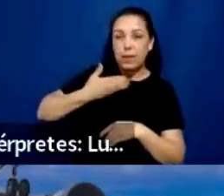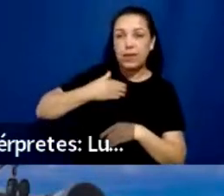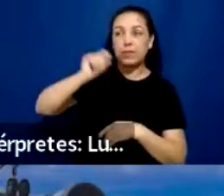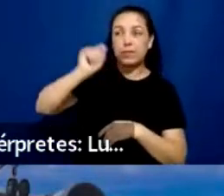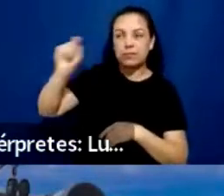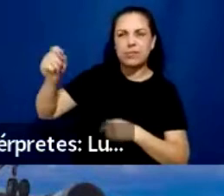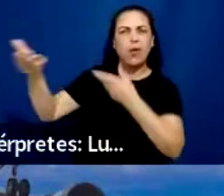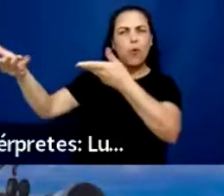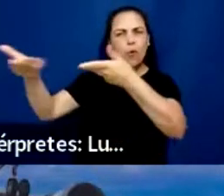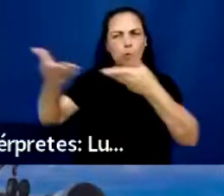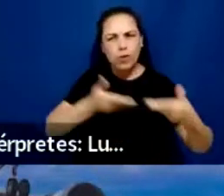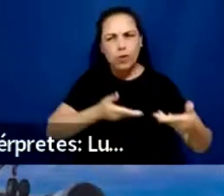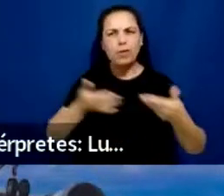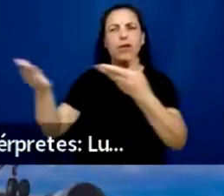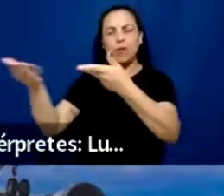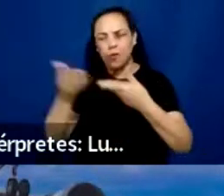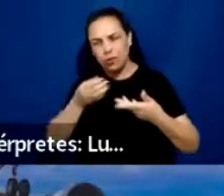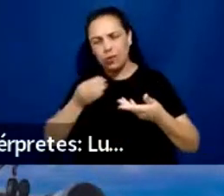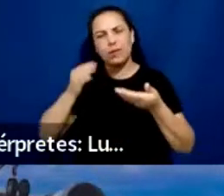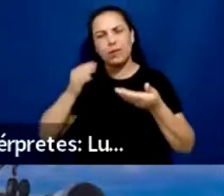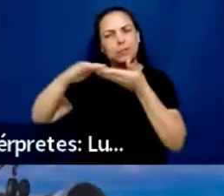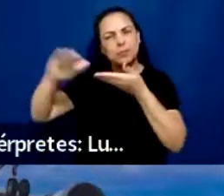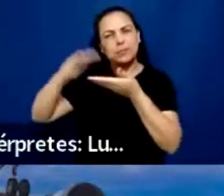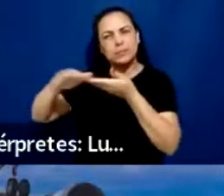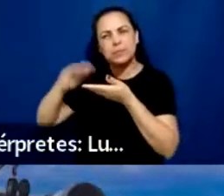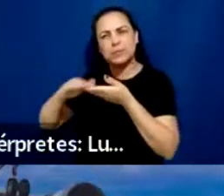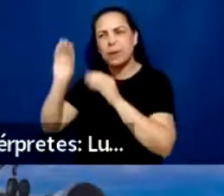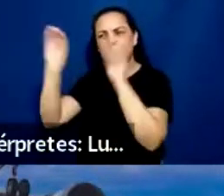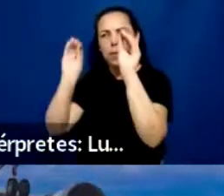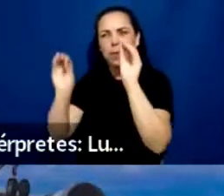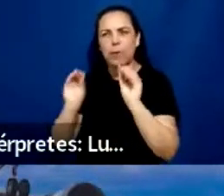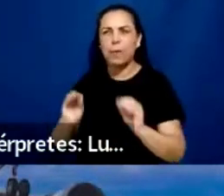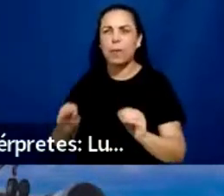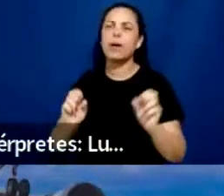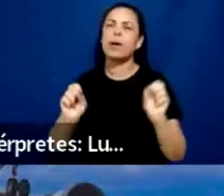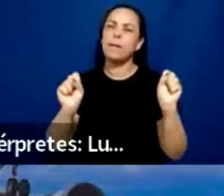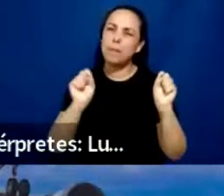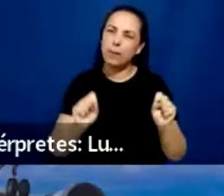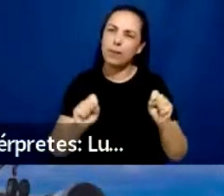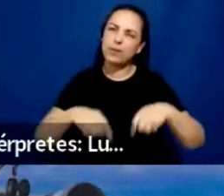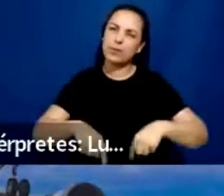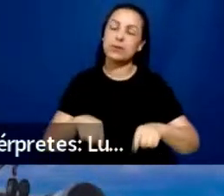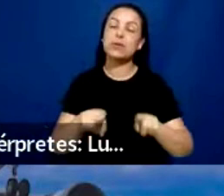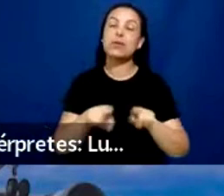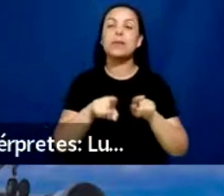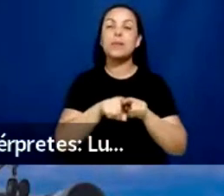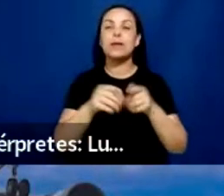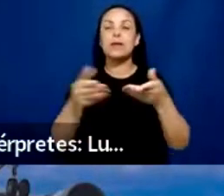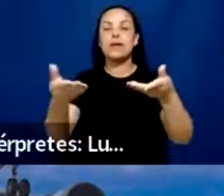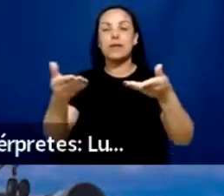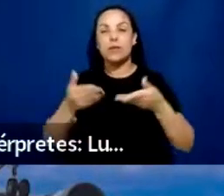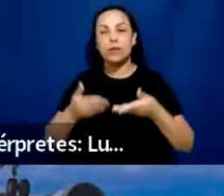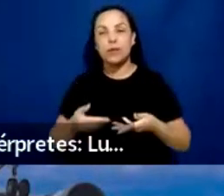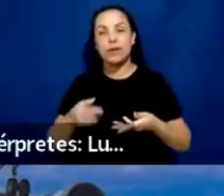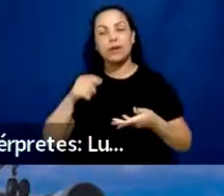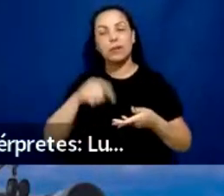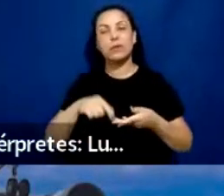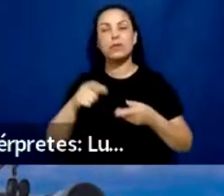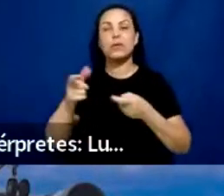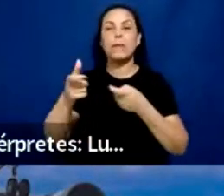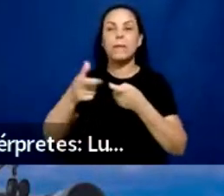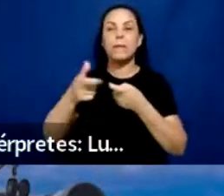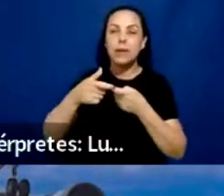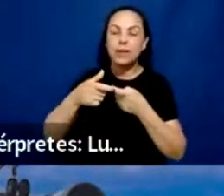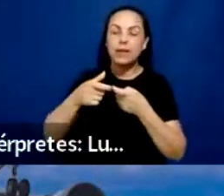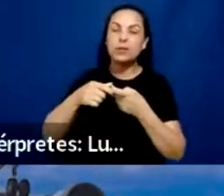convidar, e prestem atenção porque hoje nós vamos ter um convidado também muito especial, que é o terapeuta Cléber Borges, que vai nos trazer um assunto